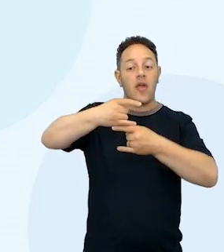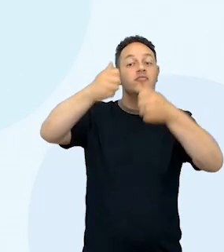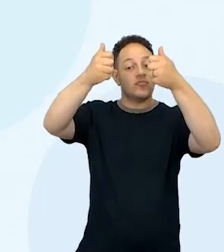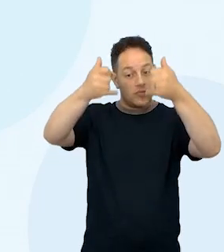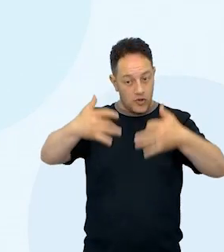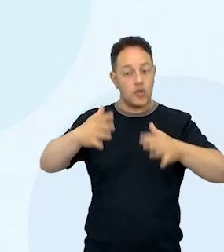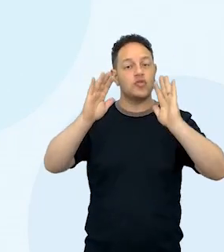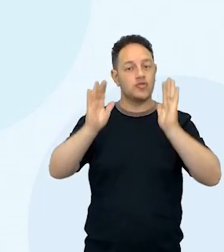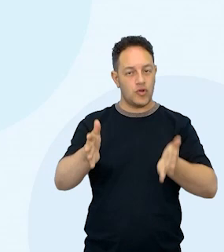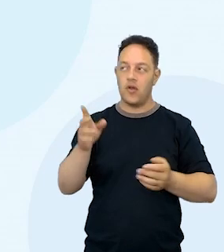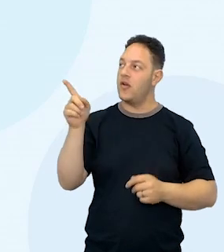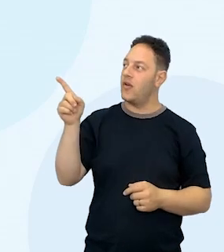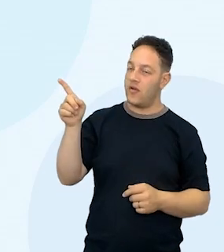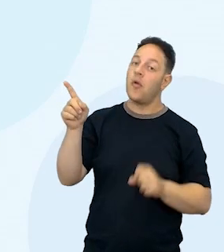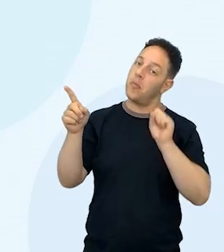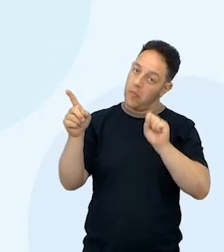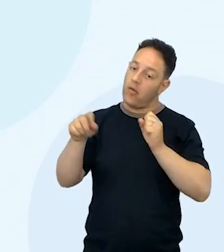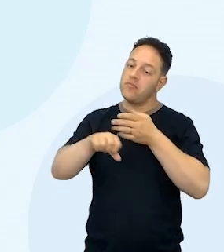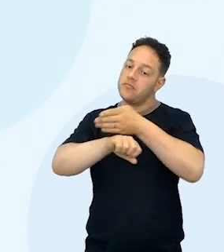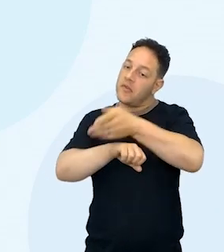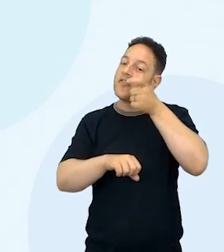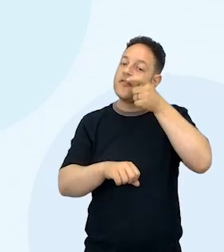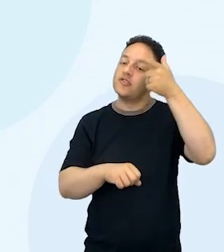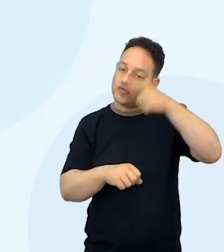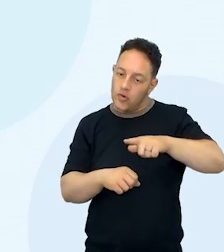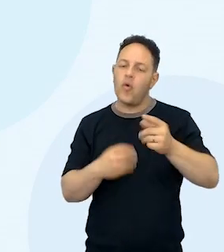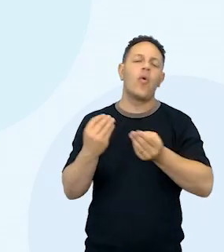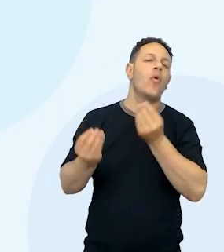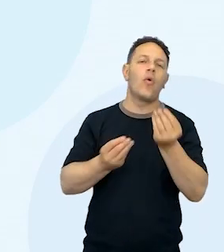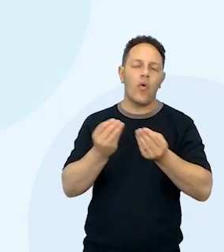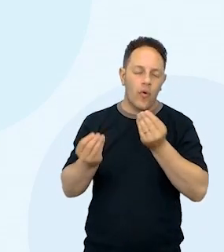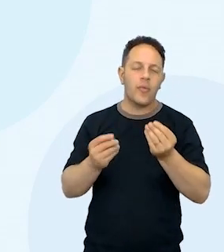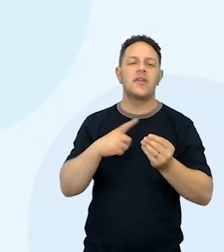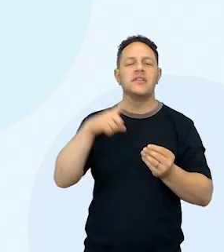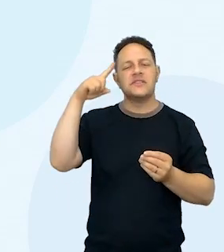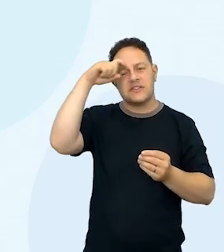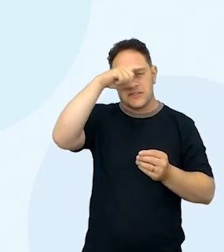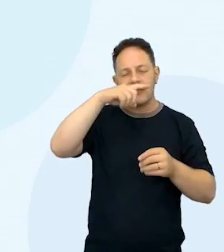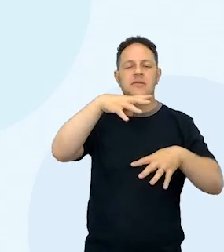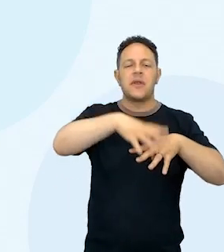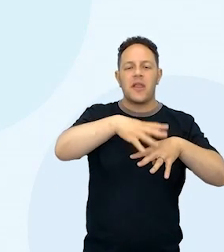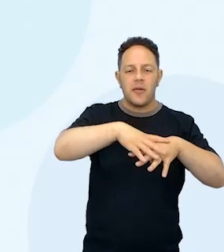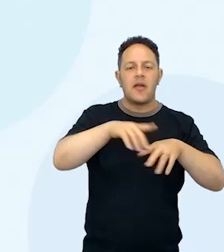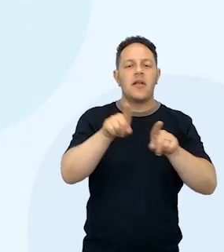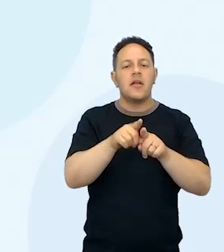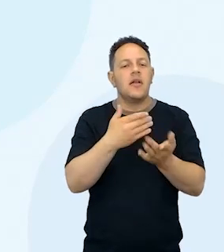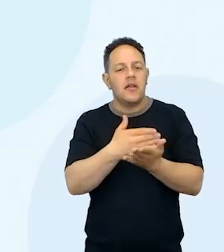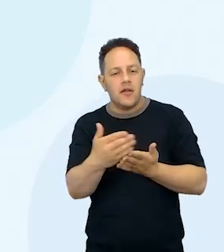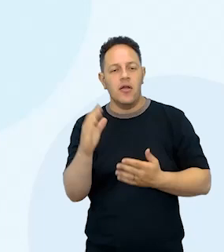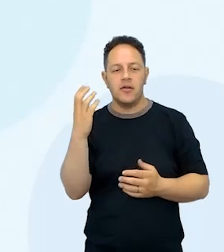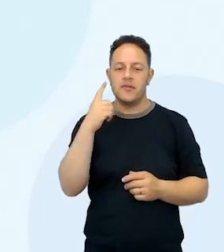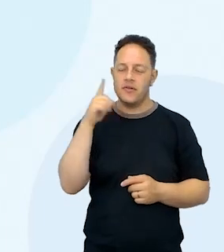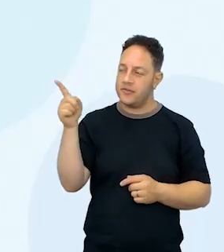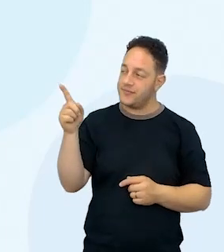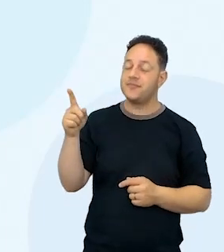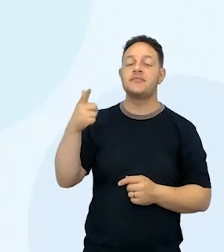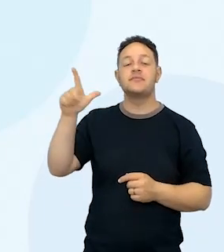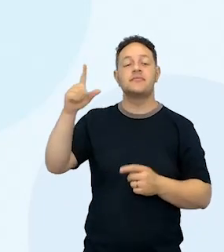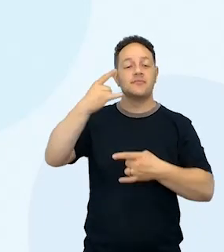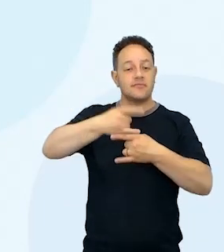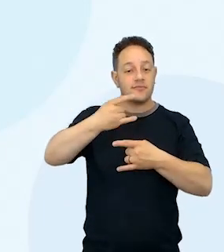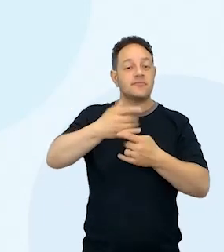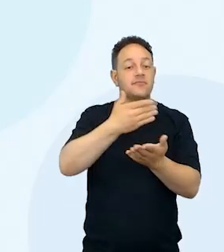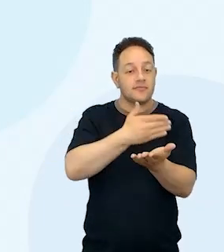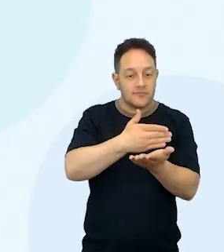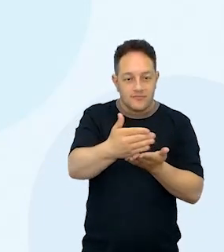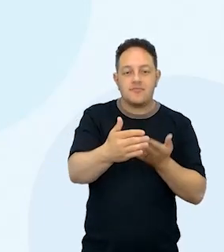sobre desafios matemáticos e pré-iniciação científica em ciências da natureza. Muito bacana. A gente já teve também uma live sobre